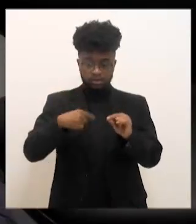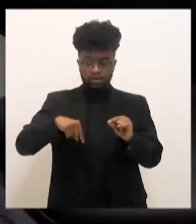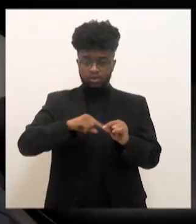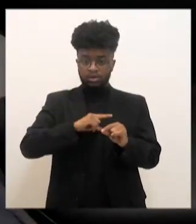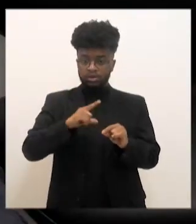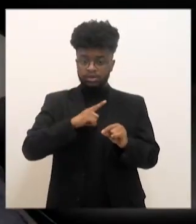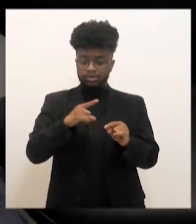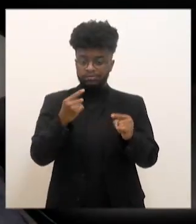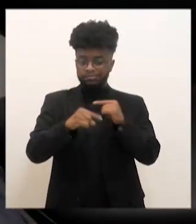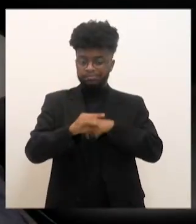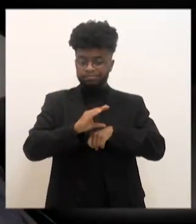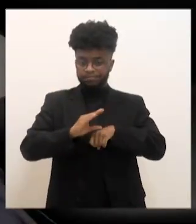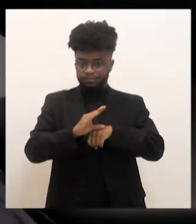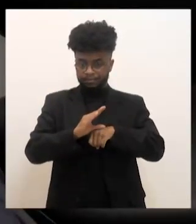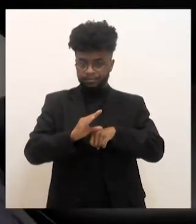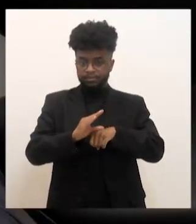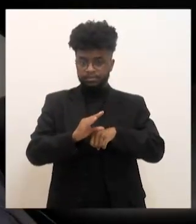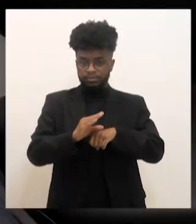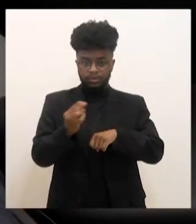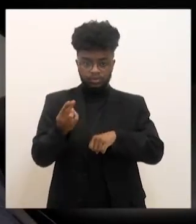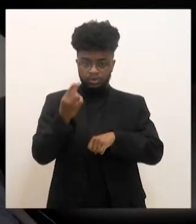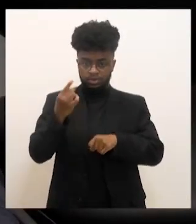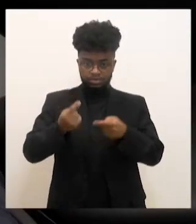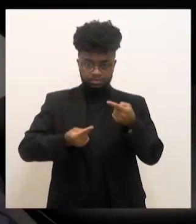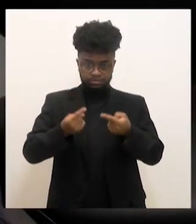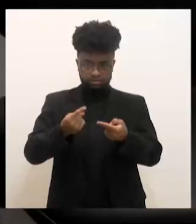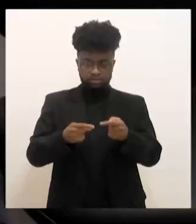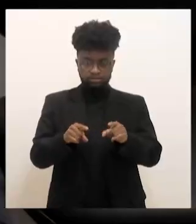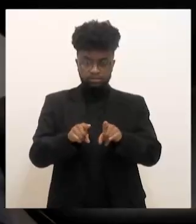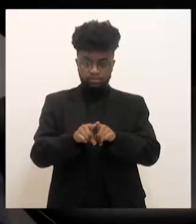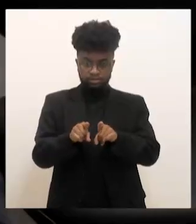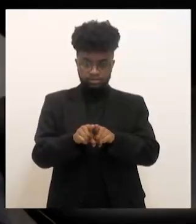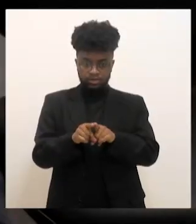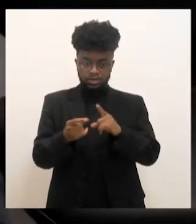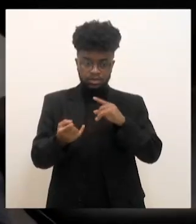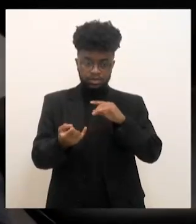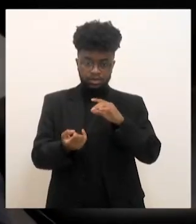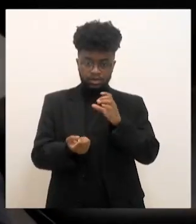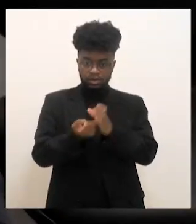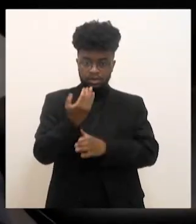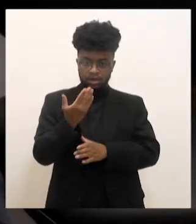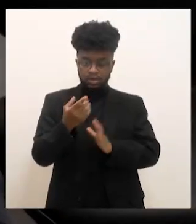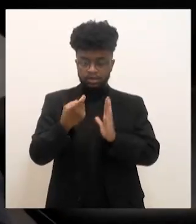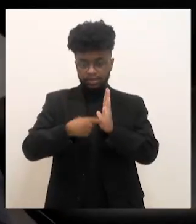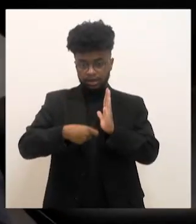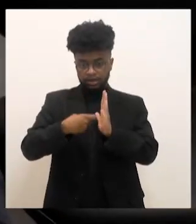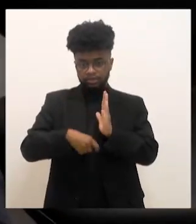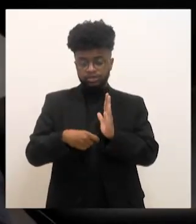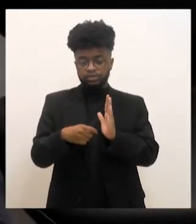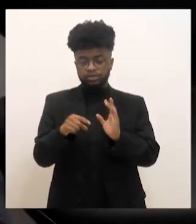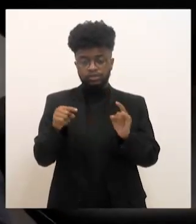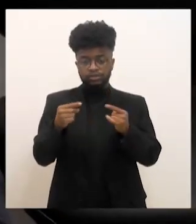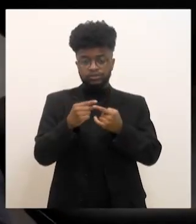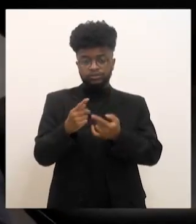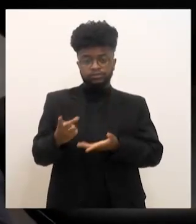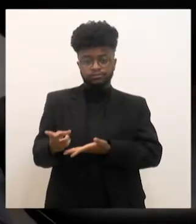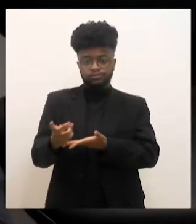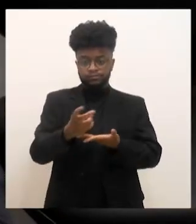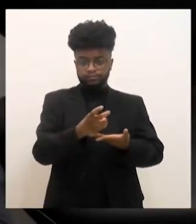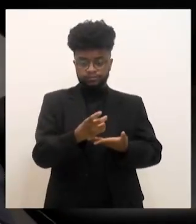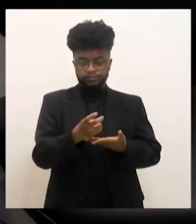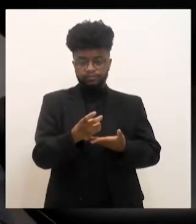uma inconstitucionalidade insuperável. Além disso, senhor presidente, a instituição de uma taxa, que é uma espécie tributária de